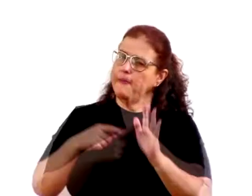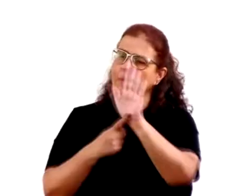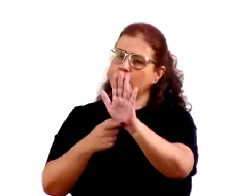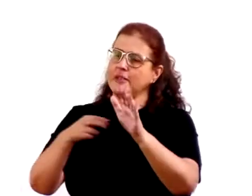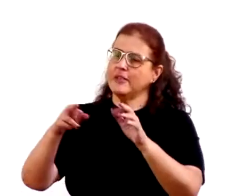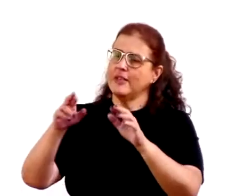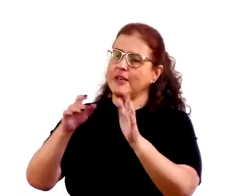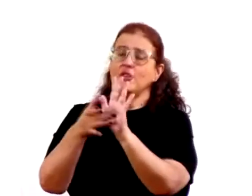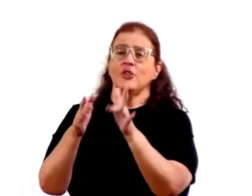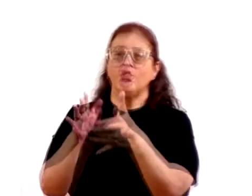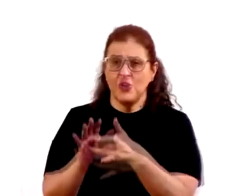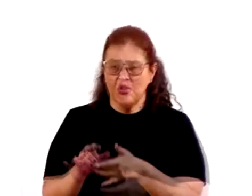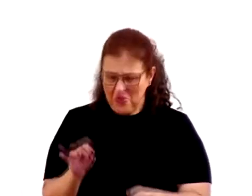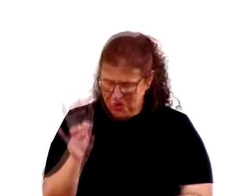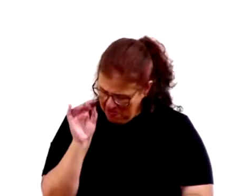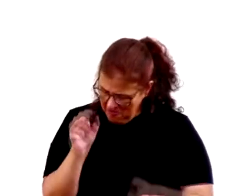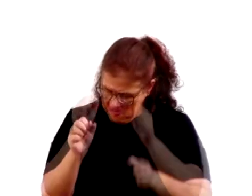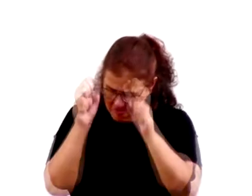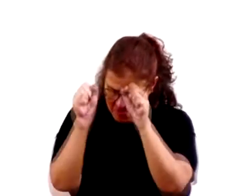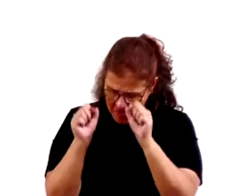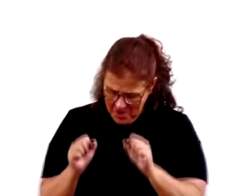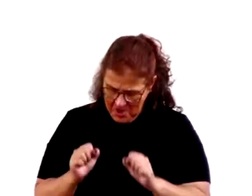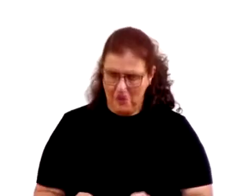comemoramos ontem a sua chegada.